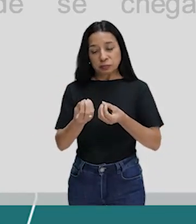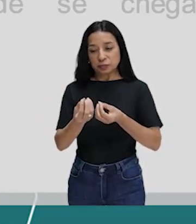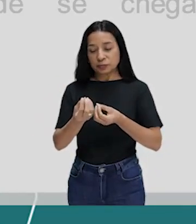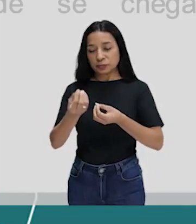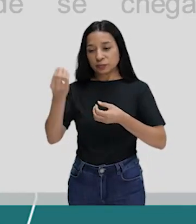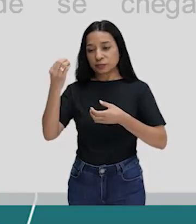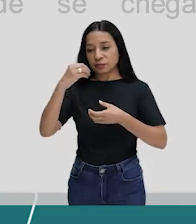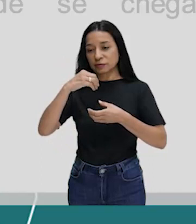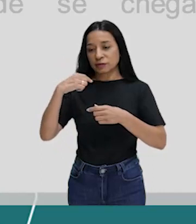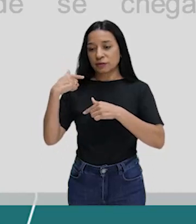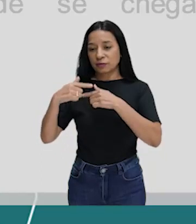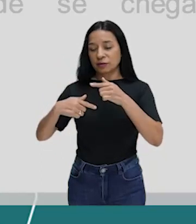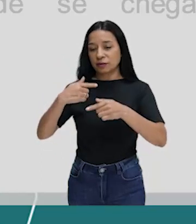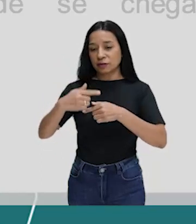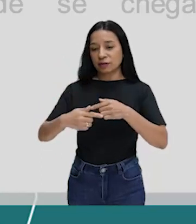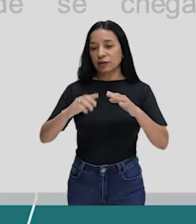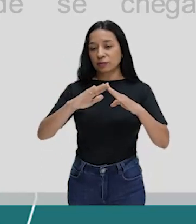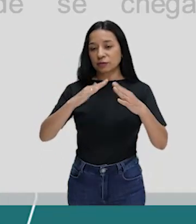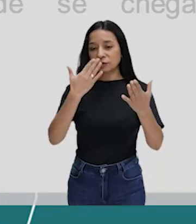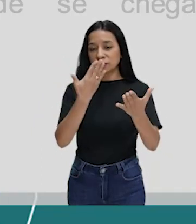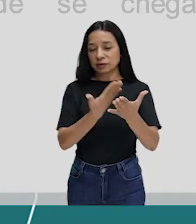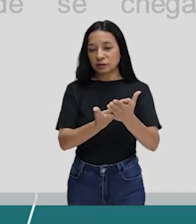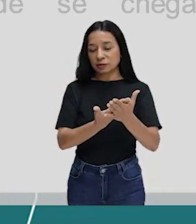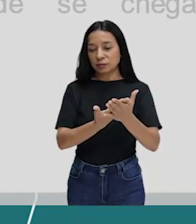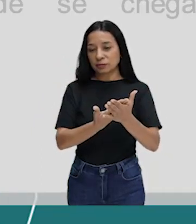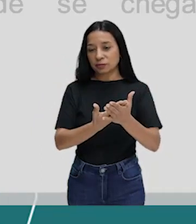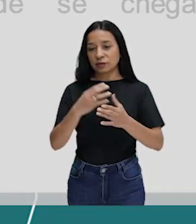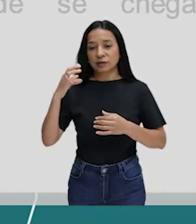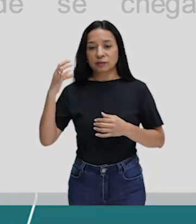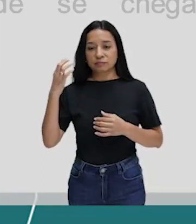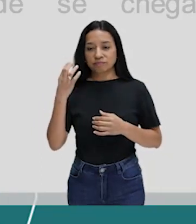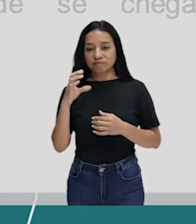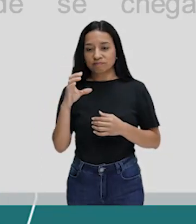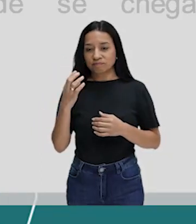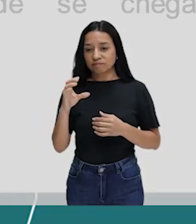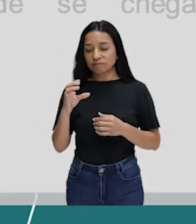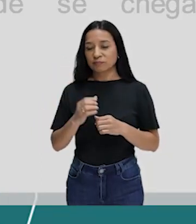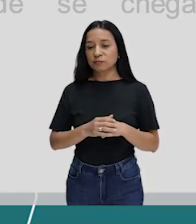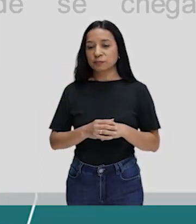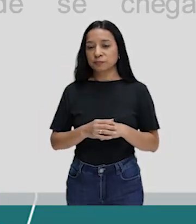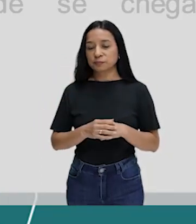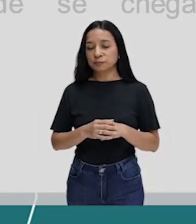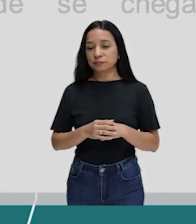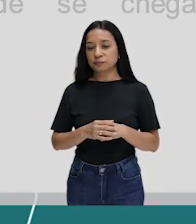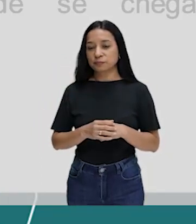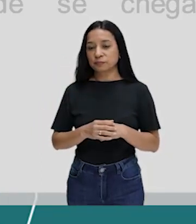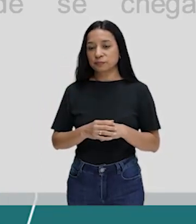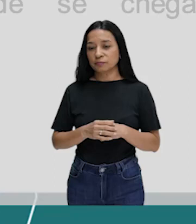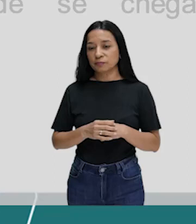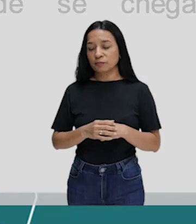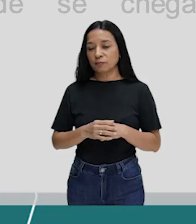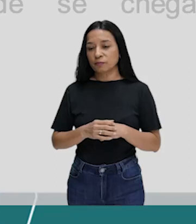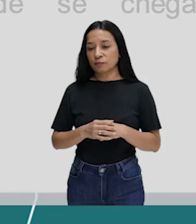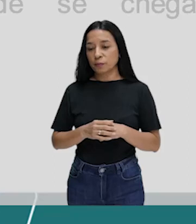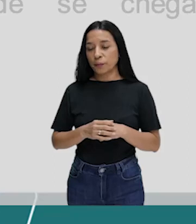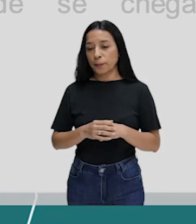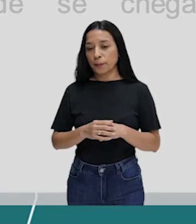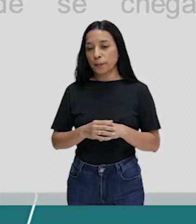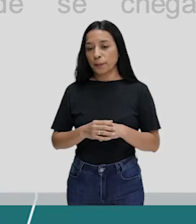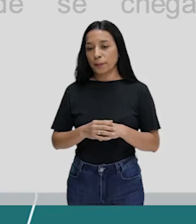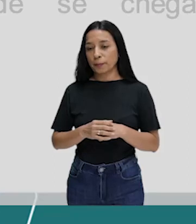é um herdeiro de quê? Das escolas de ciência, do cientificismo, do determinismo,